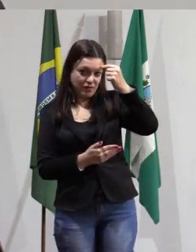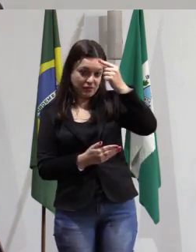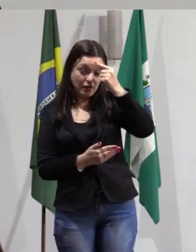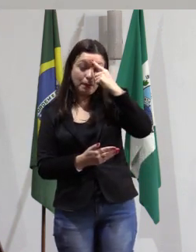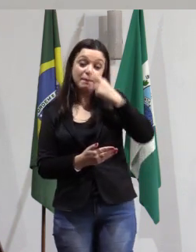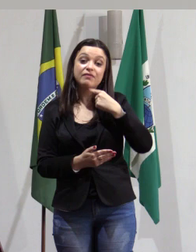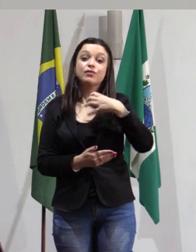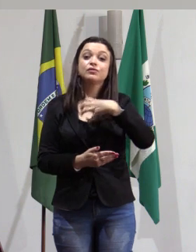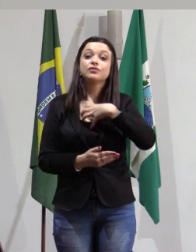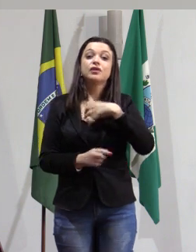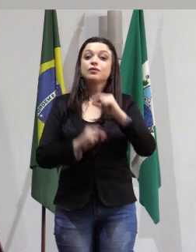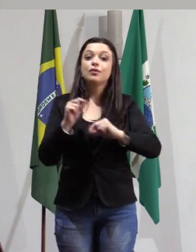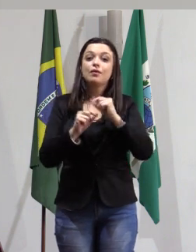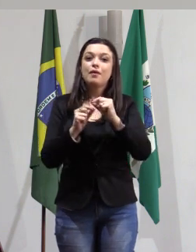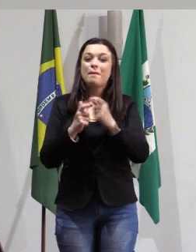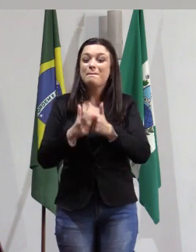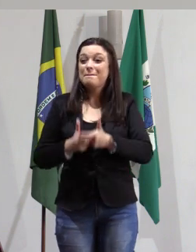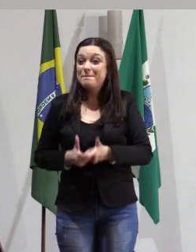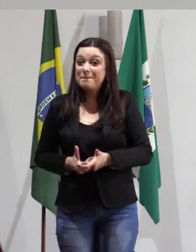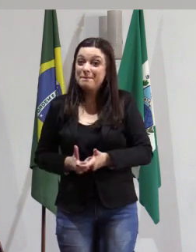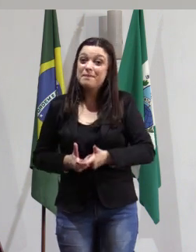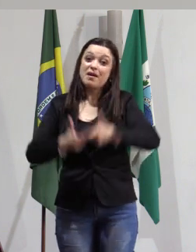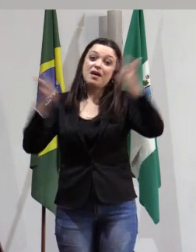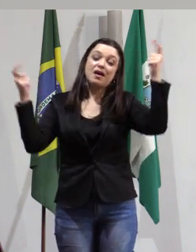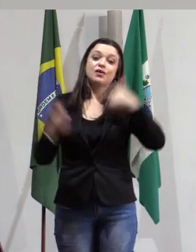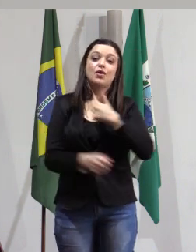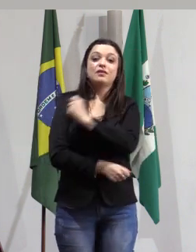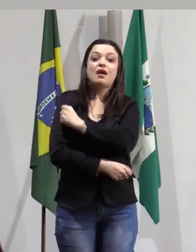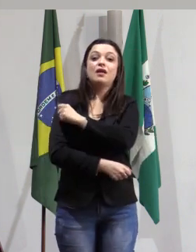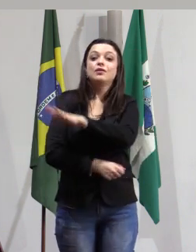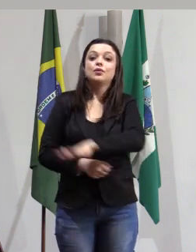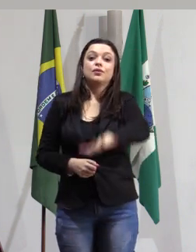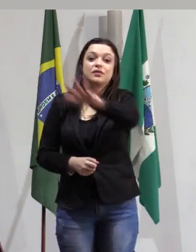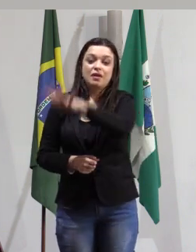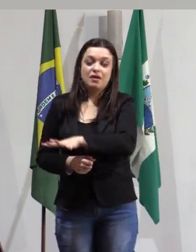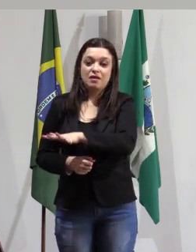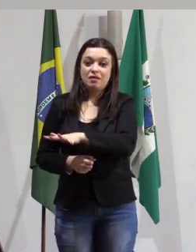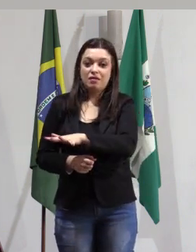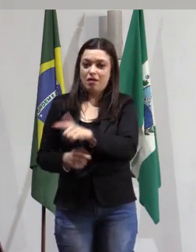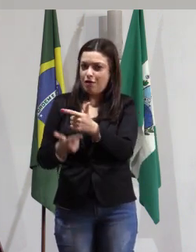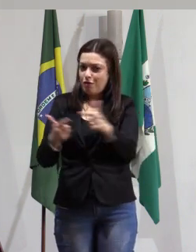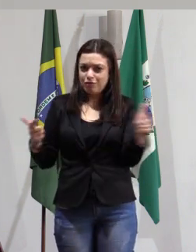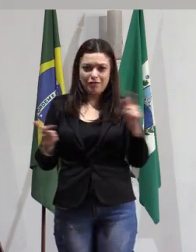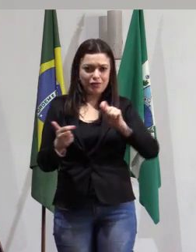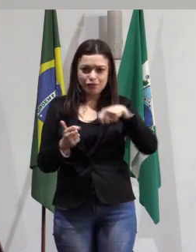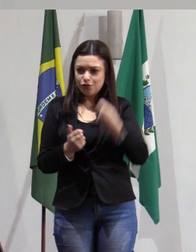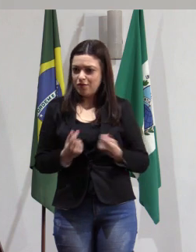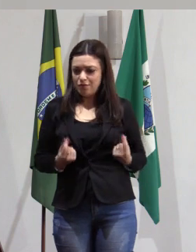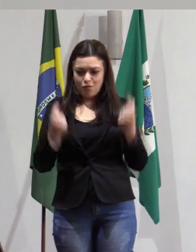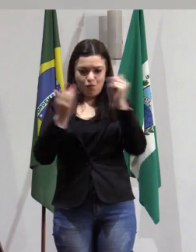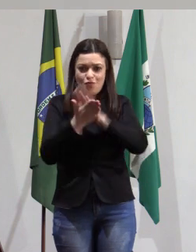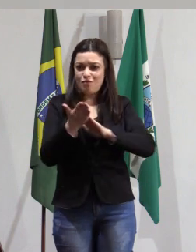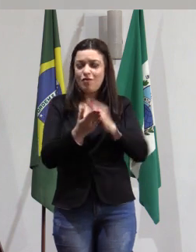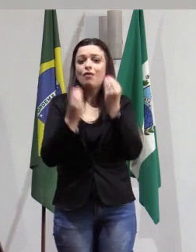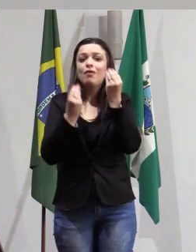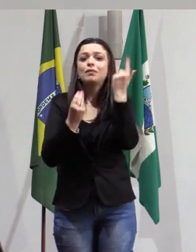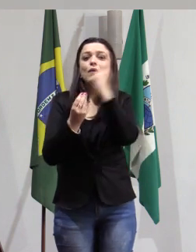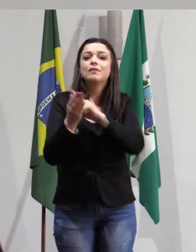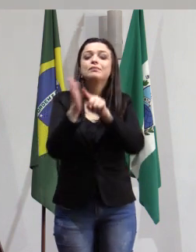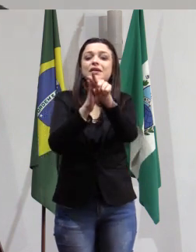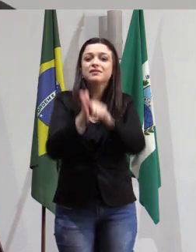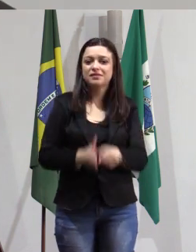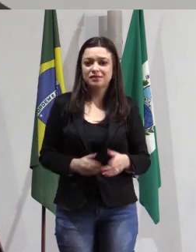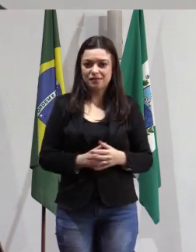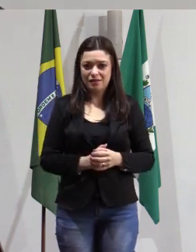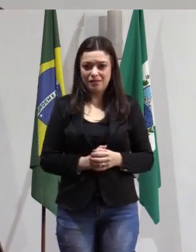em que a maioria absoluta dos nossos estudantes não fazem parte da elite econômica. E pensar